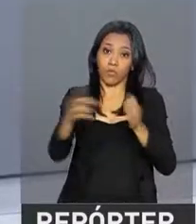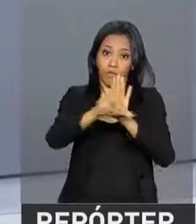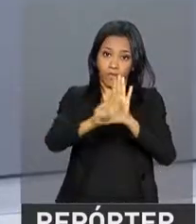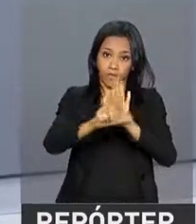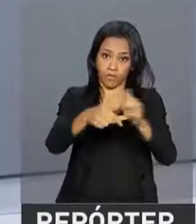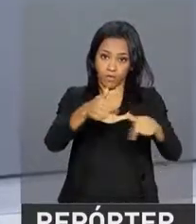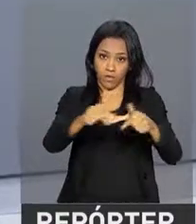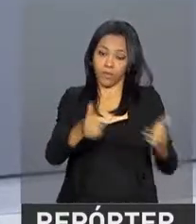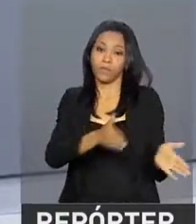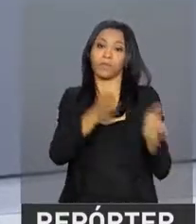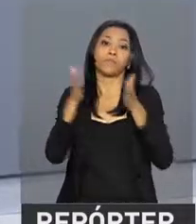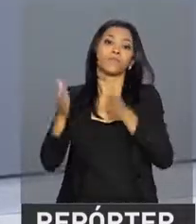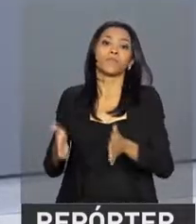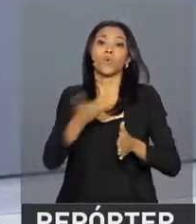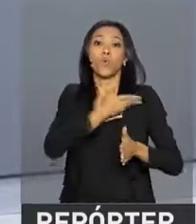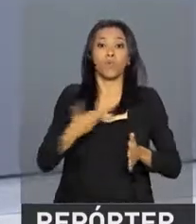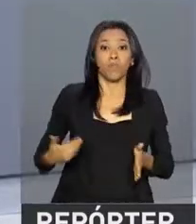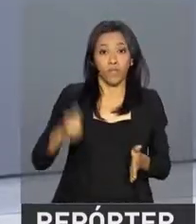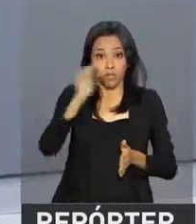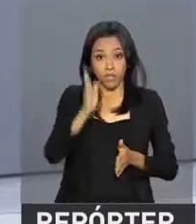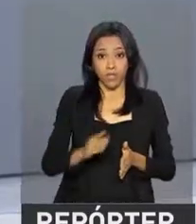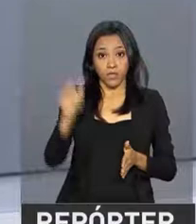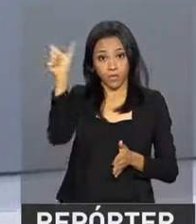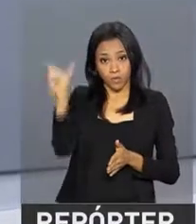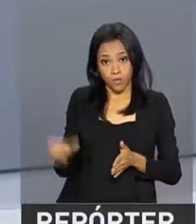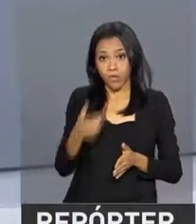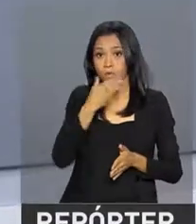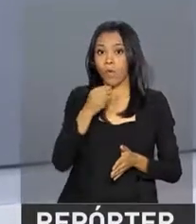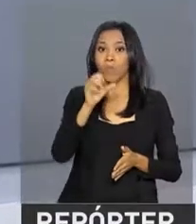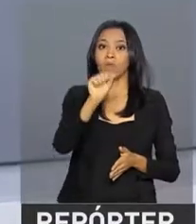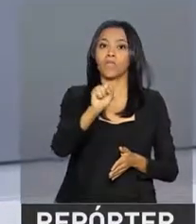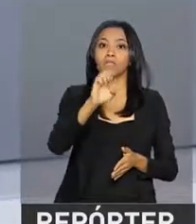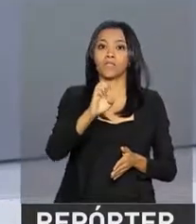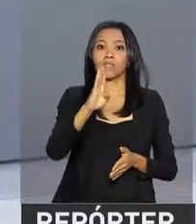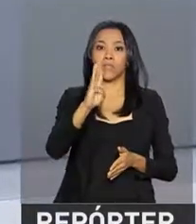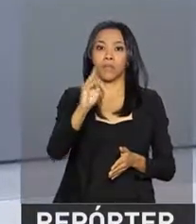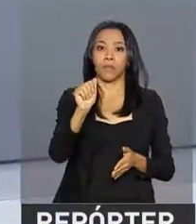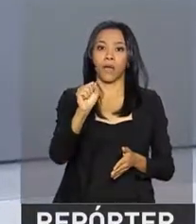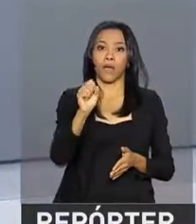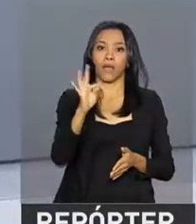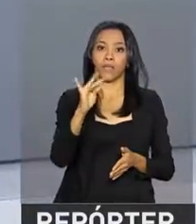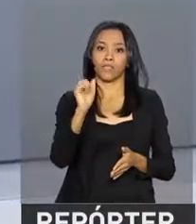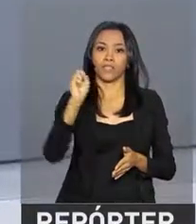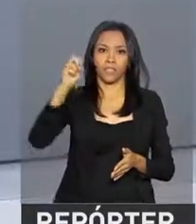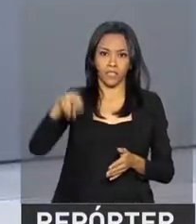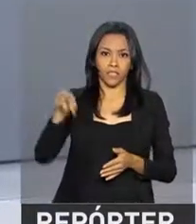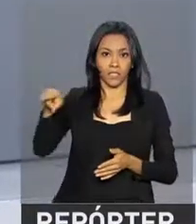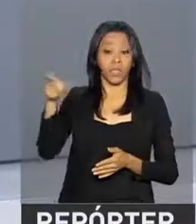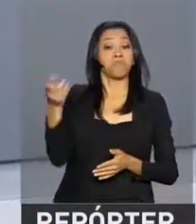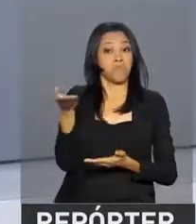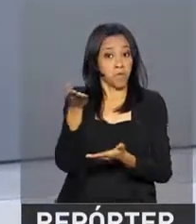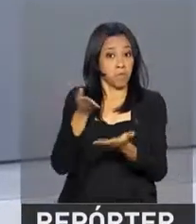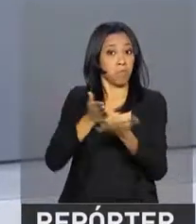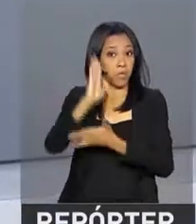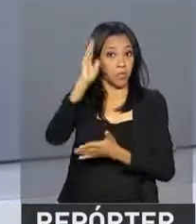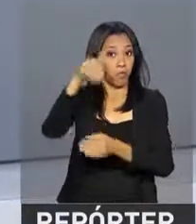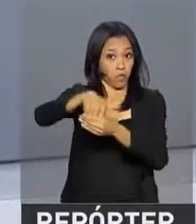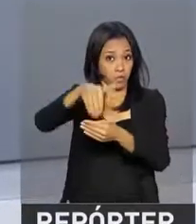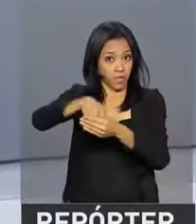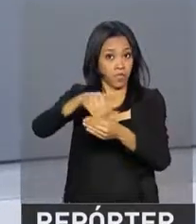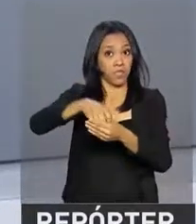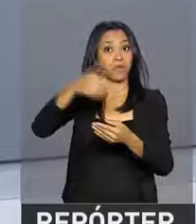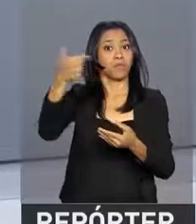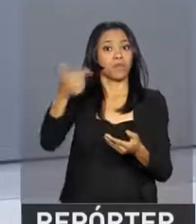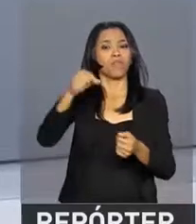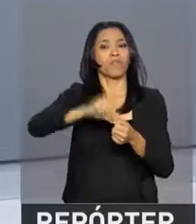o governo brasileiro felicitou Sebastián Piñera pela eleição pela presidência do Chile após a votação do segundo turno